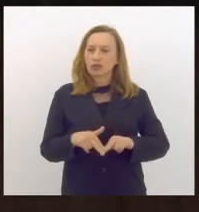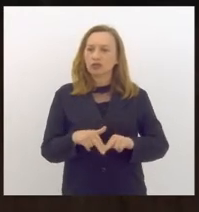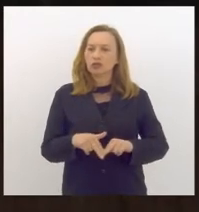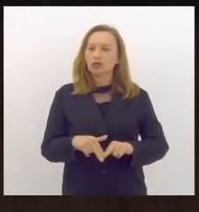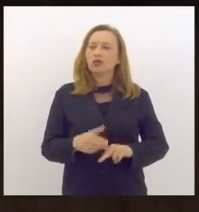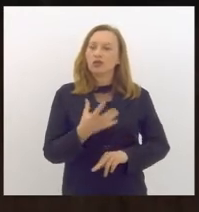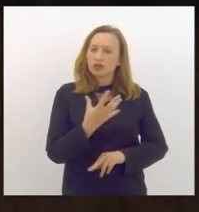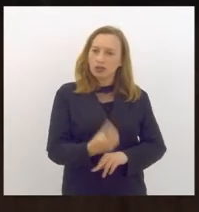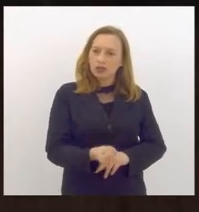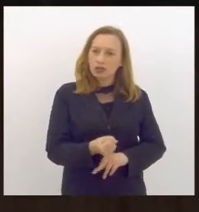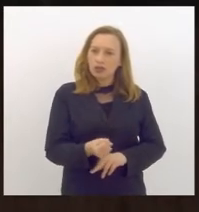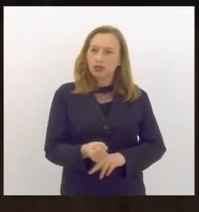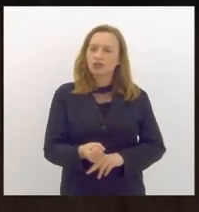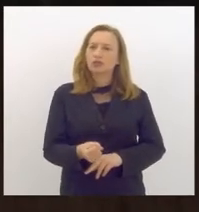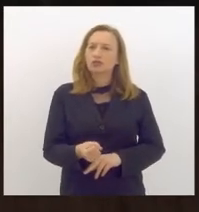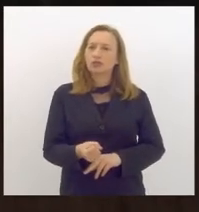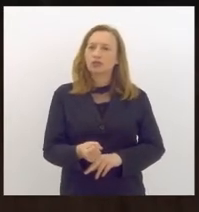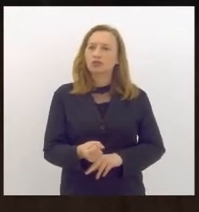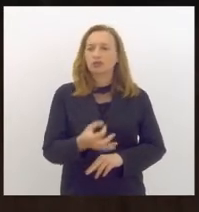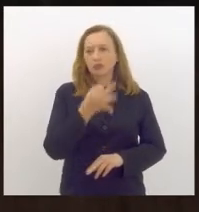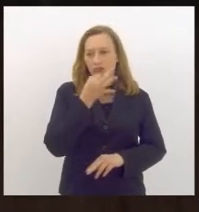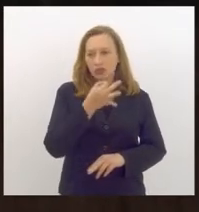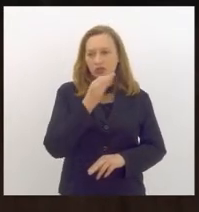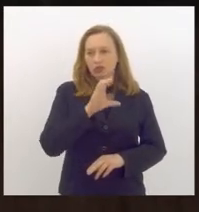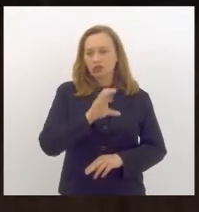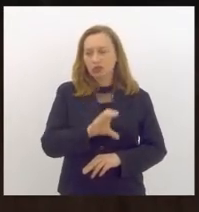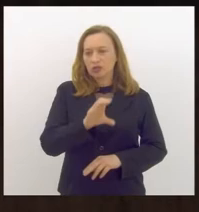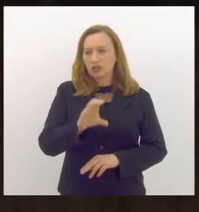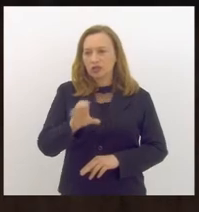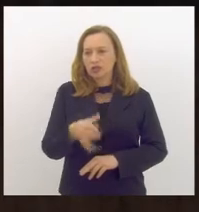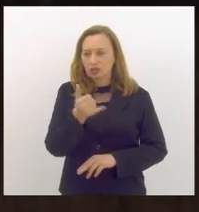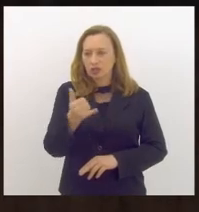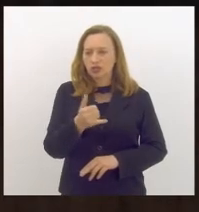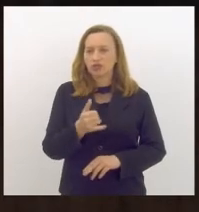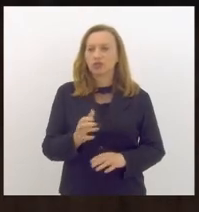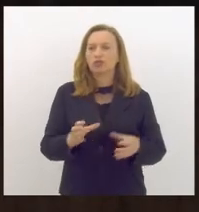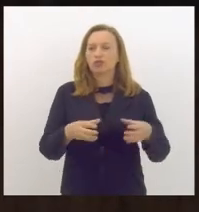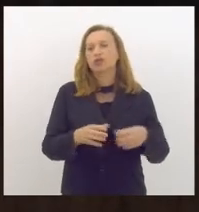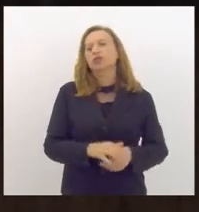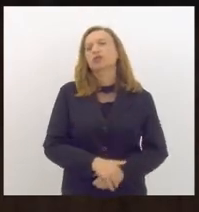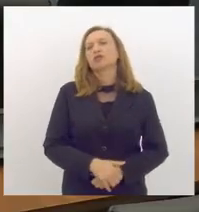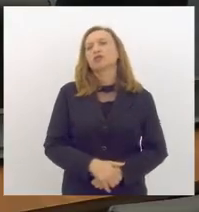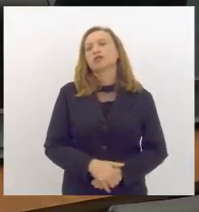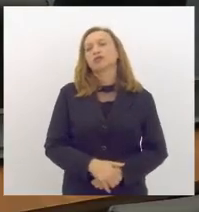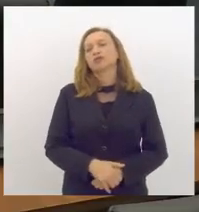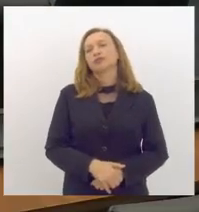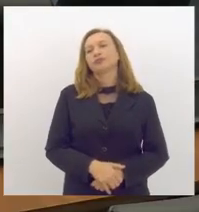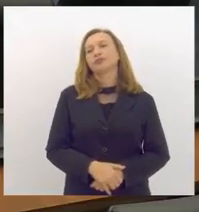no mérito favorável, nos termos do parecer emitido pela Comissão de Constituição e Justiça.